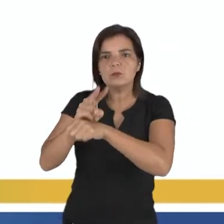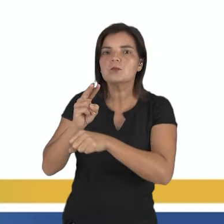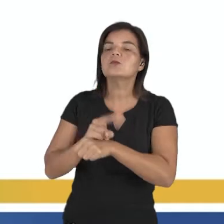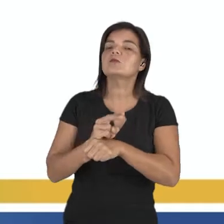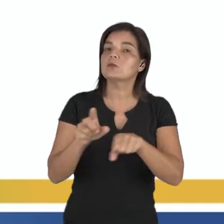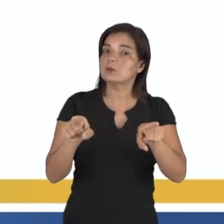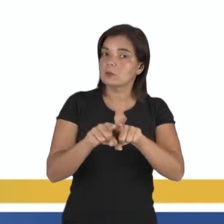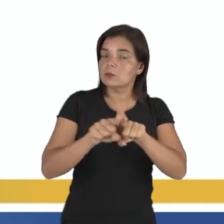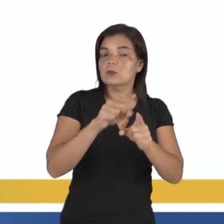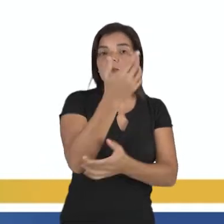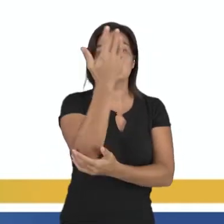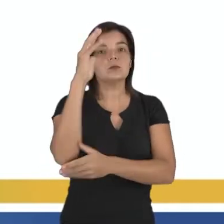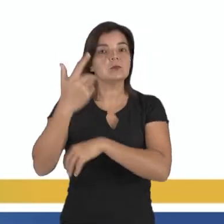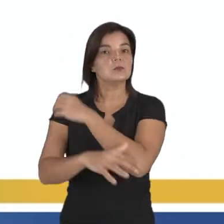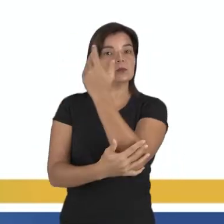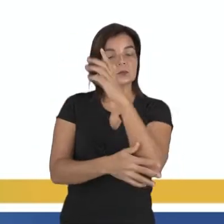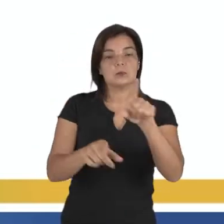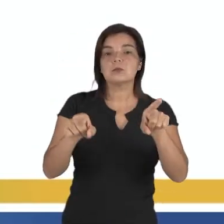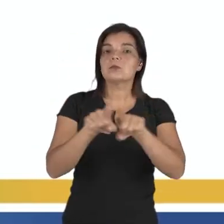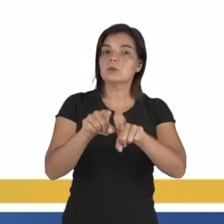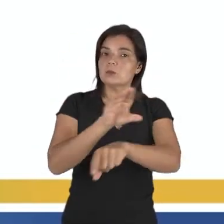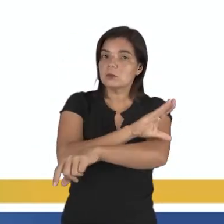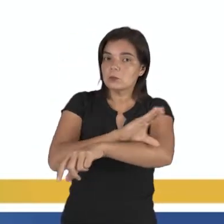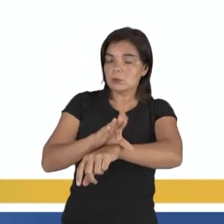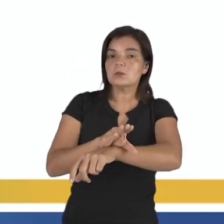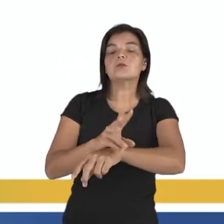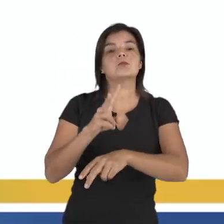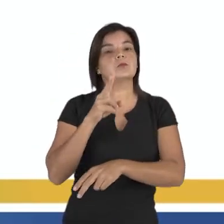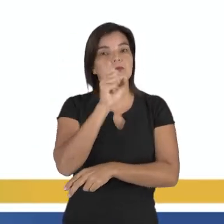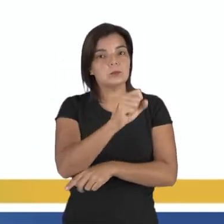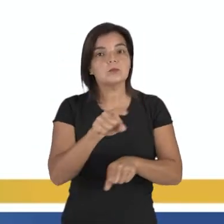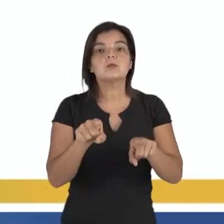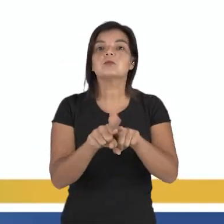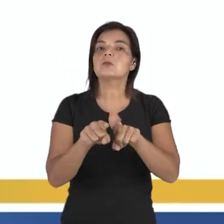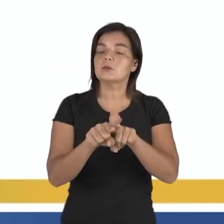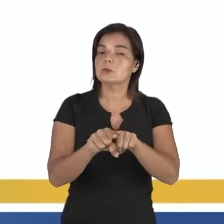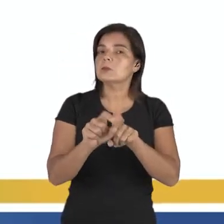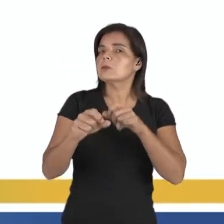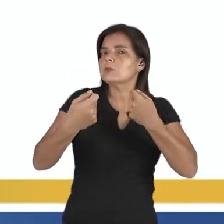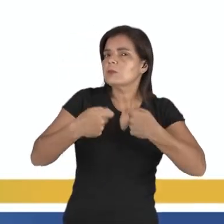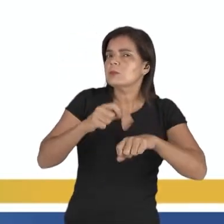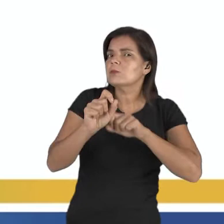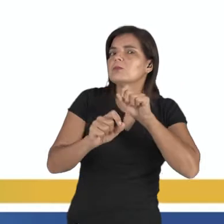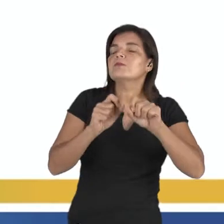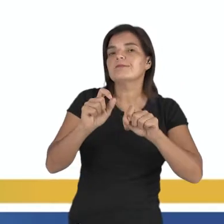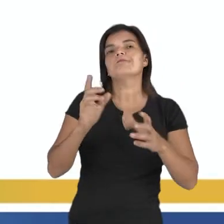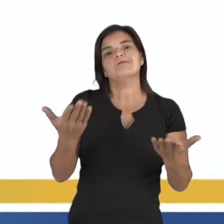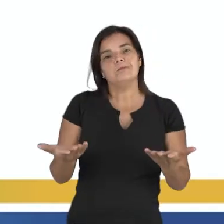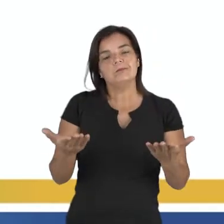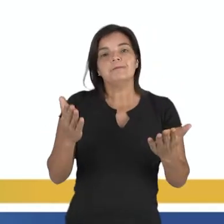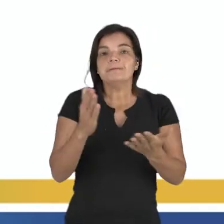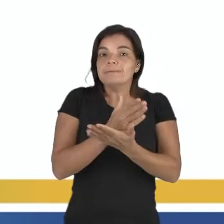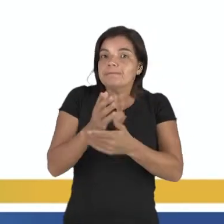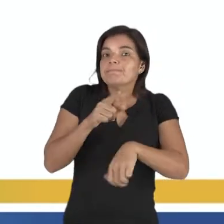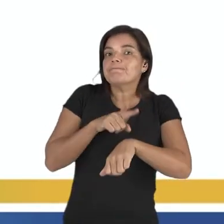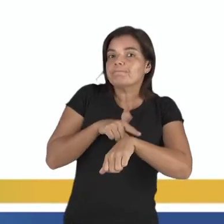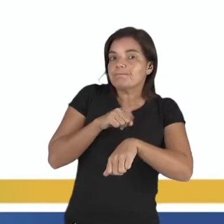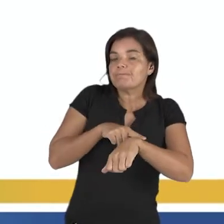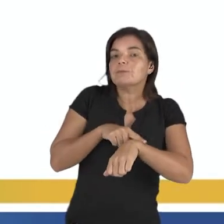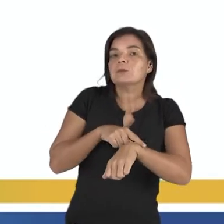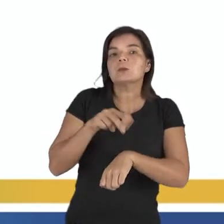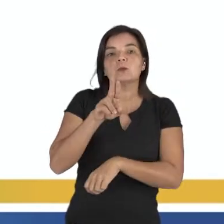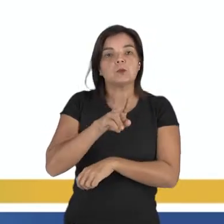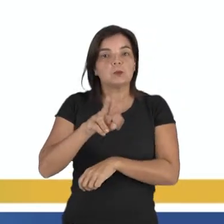da natureza e dessa cultura bem forte, eles precisam sim, em determinados momentos,